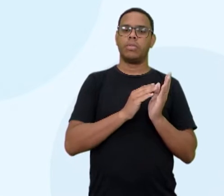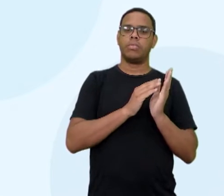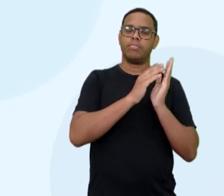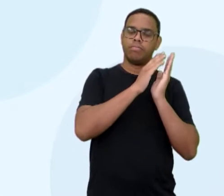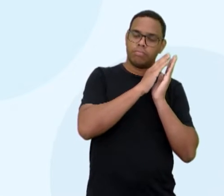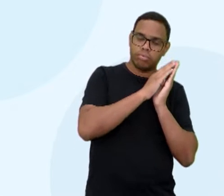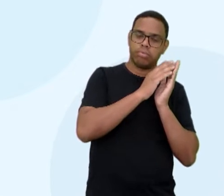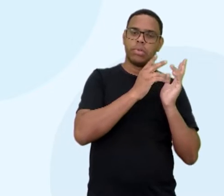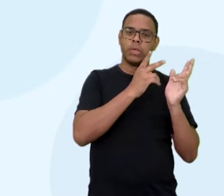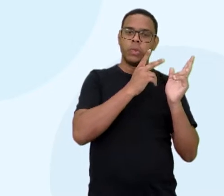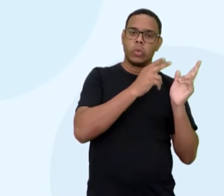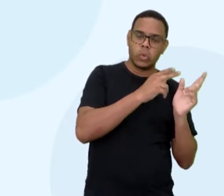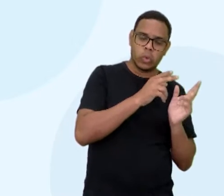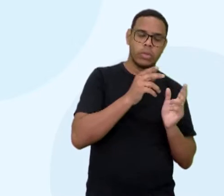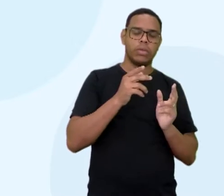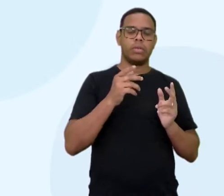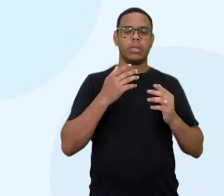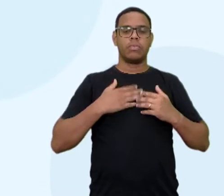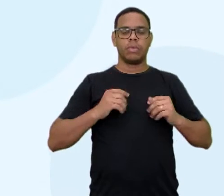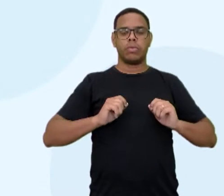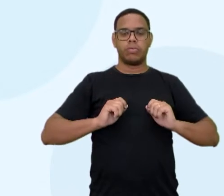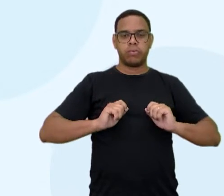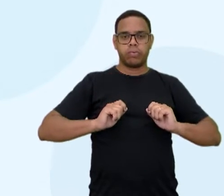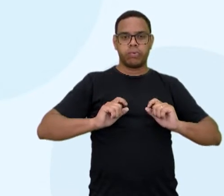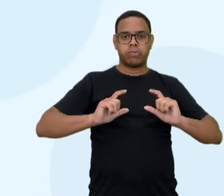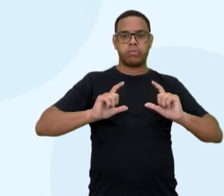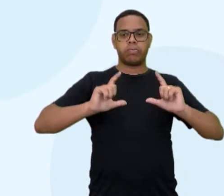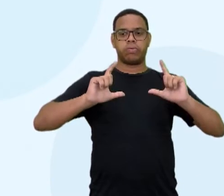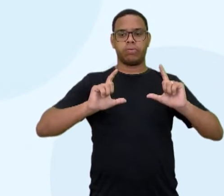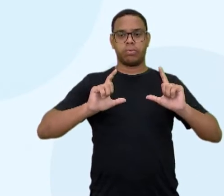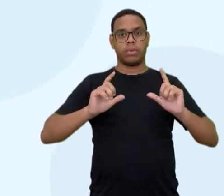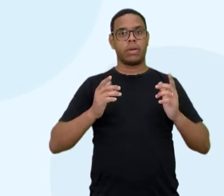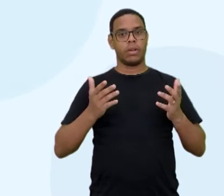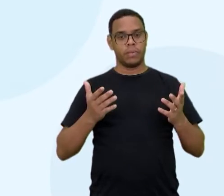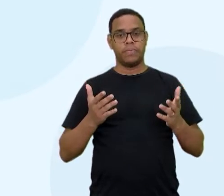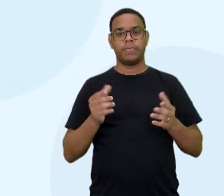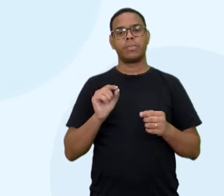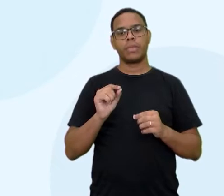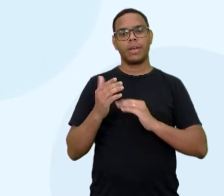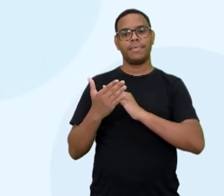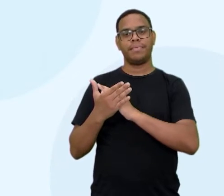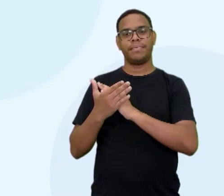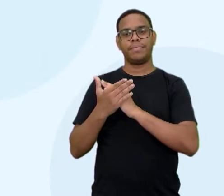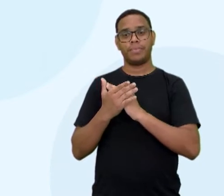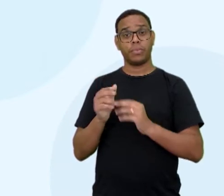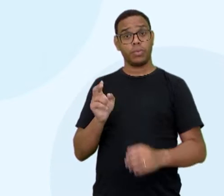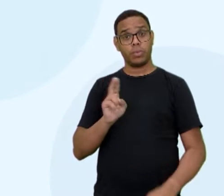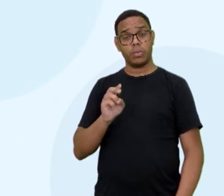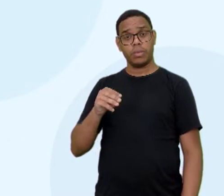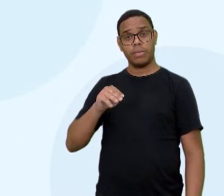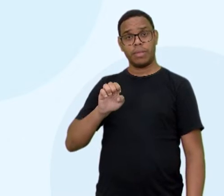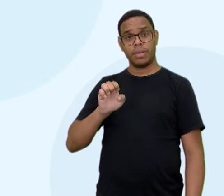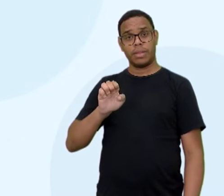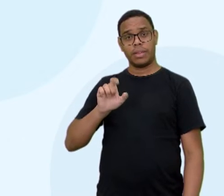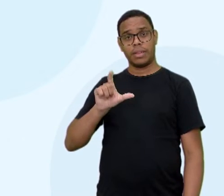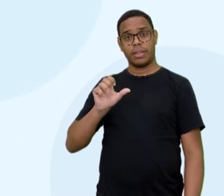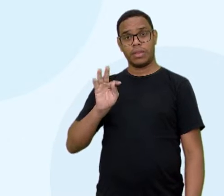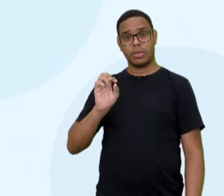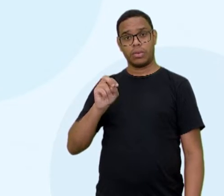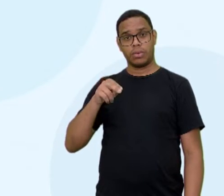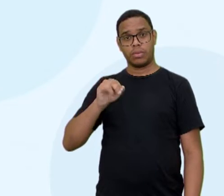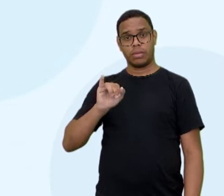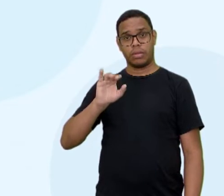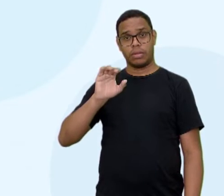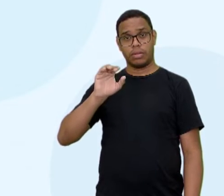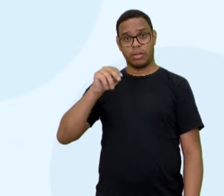do sono. E quem vai auxiliar nessa supressão é um outro hormônio que é a melatonina.